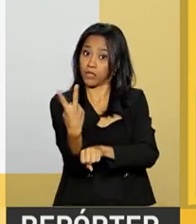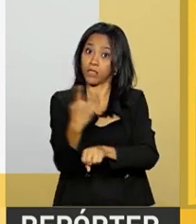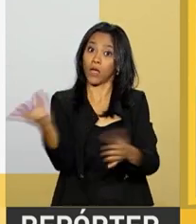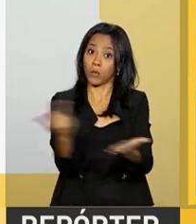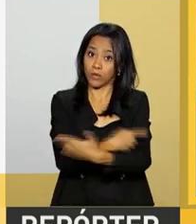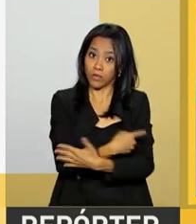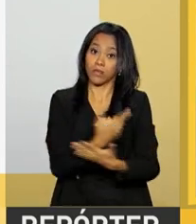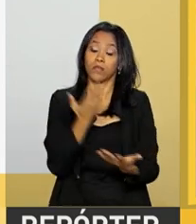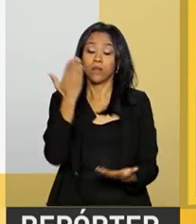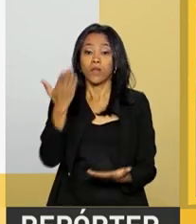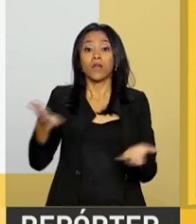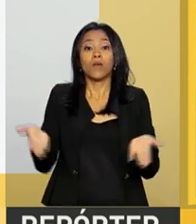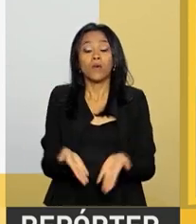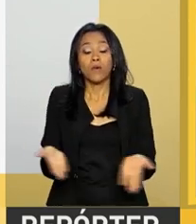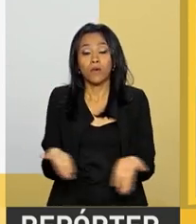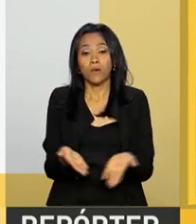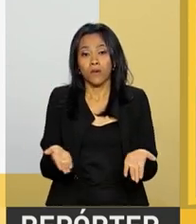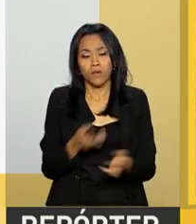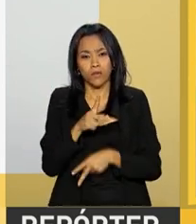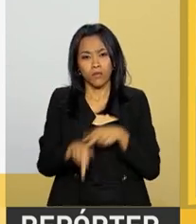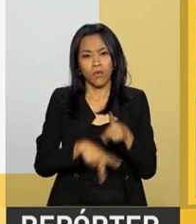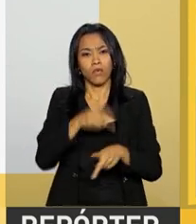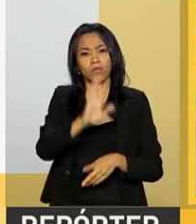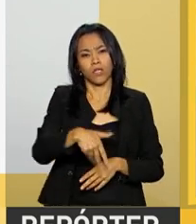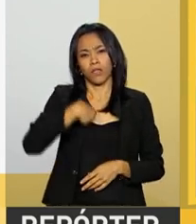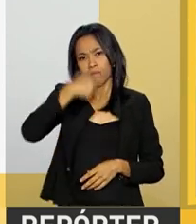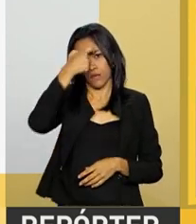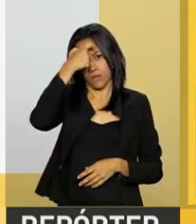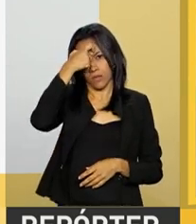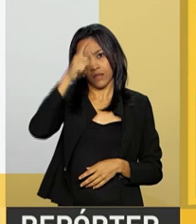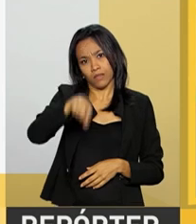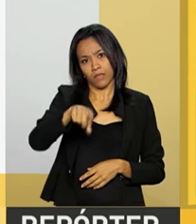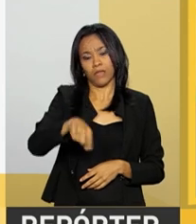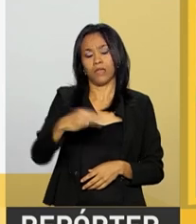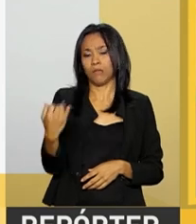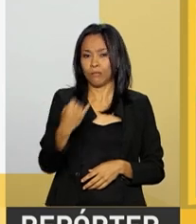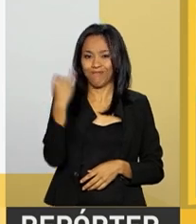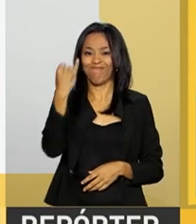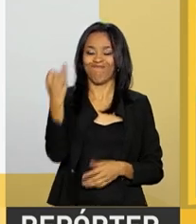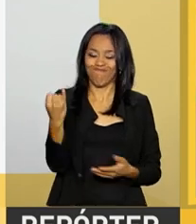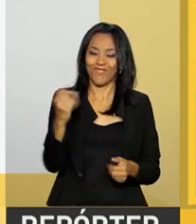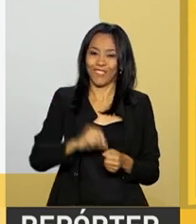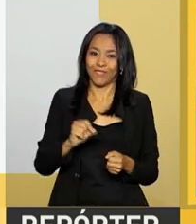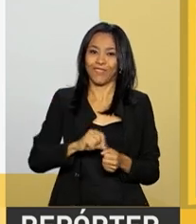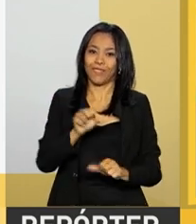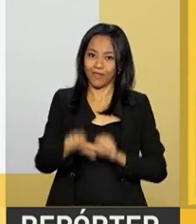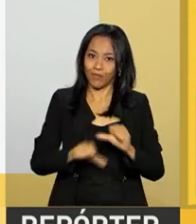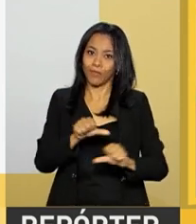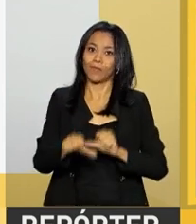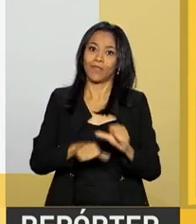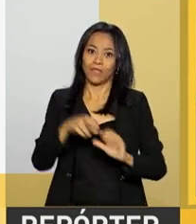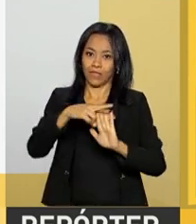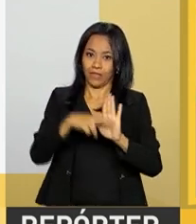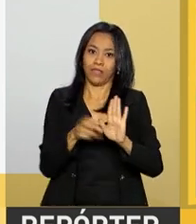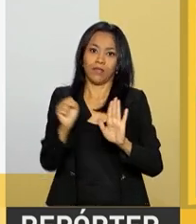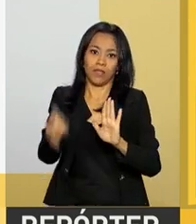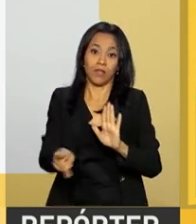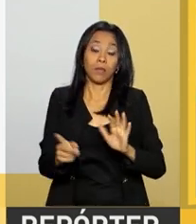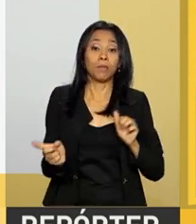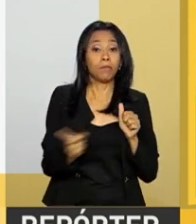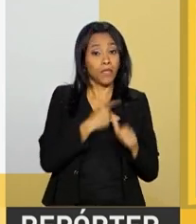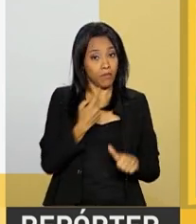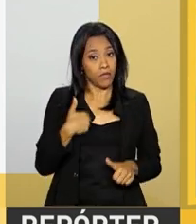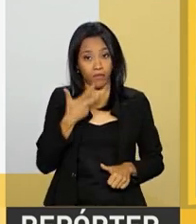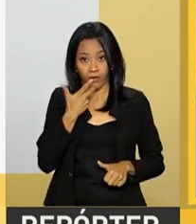povo já está é consciente não é fundamental fazer essa reforma porque em primeiro lugar me